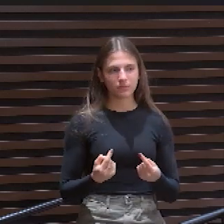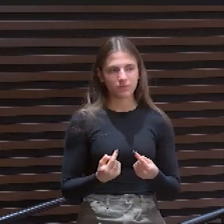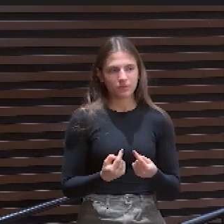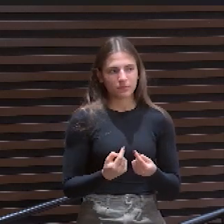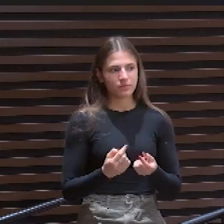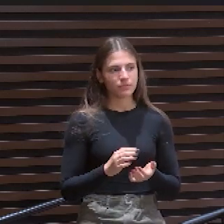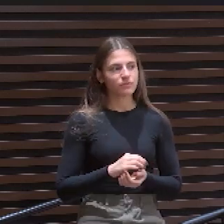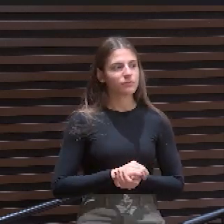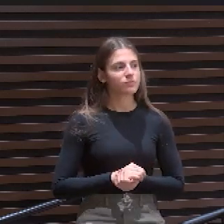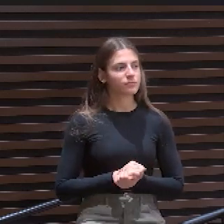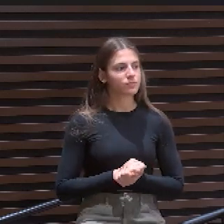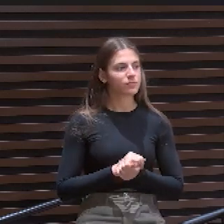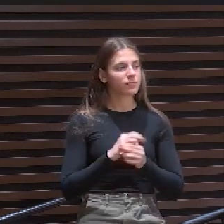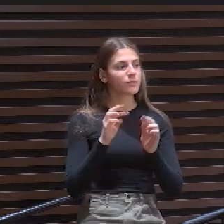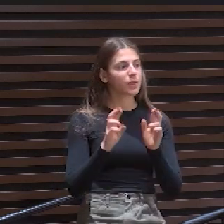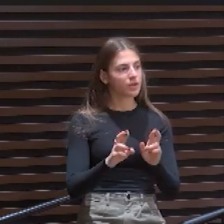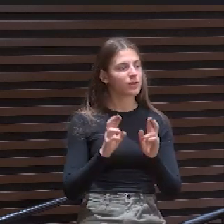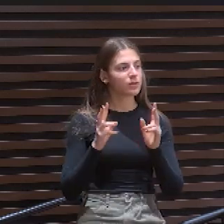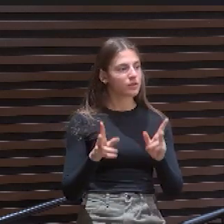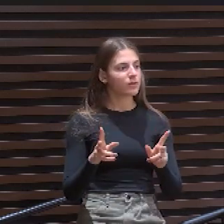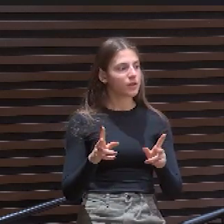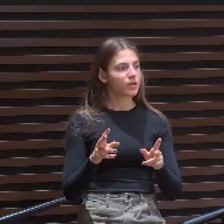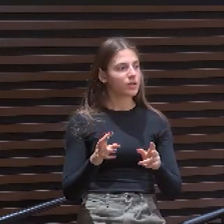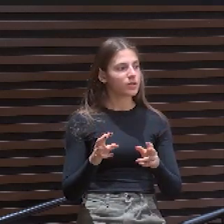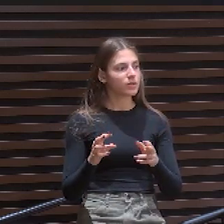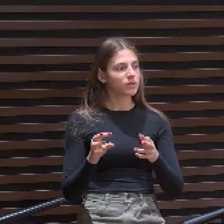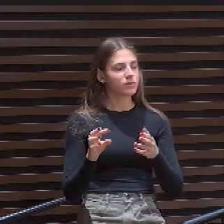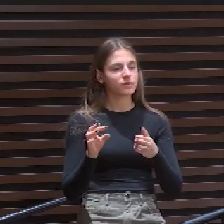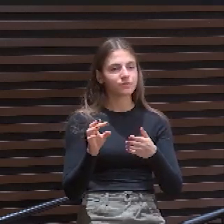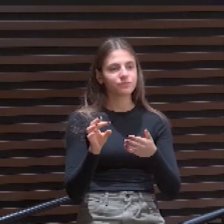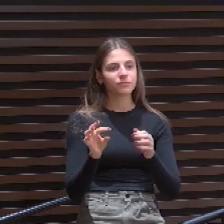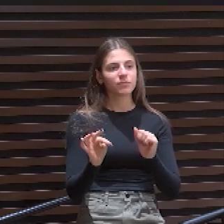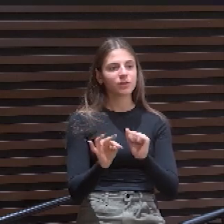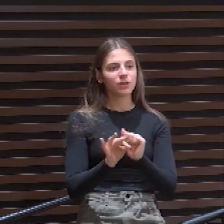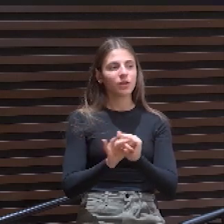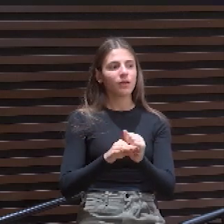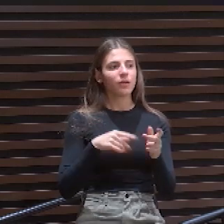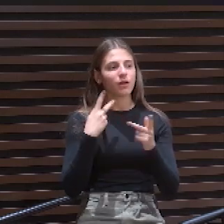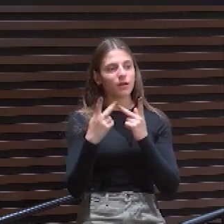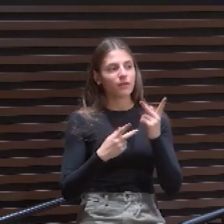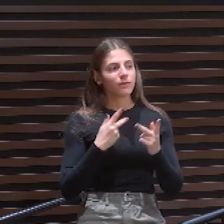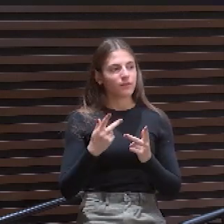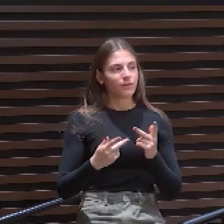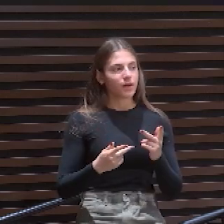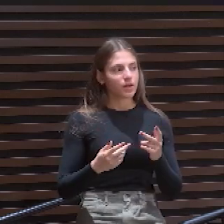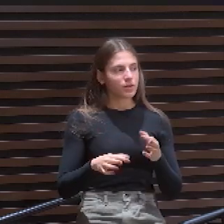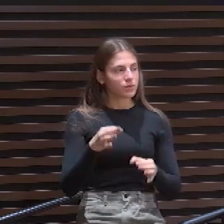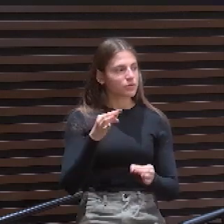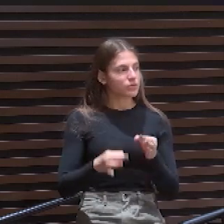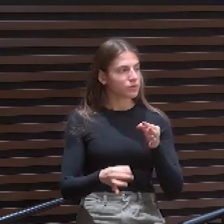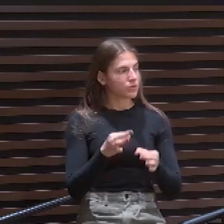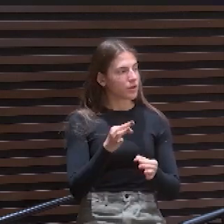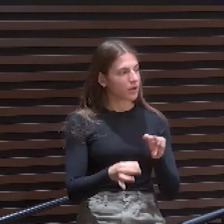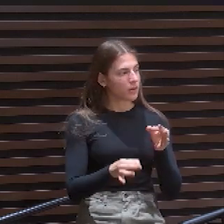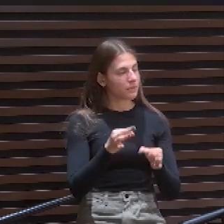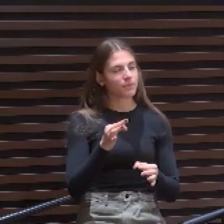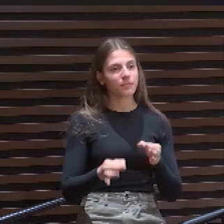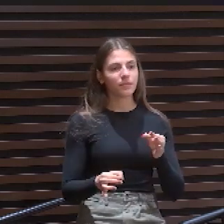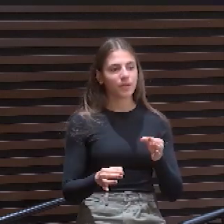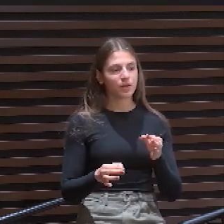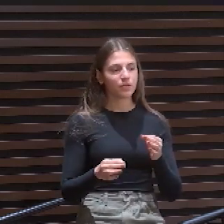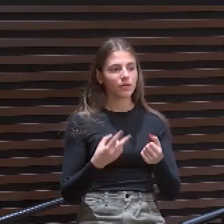Seguimos. Diferentemente, Tiago escreve a respeito do julgamento hipócrita. É no sentido do falar